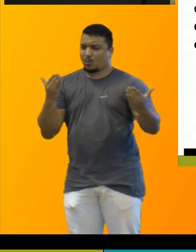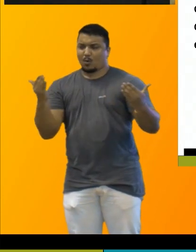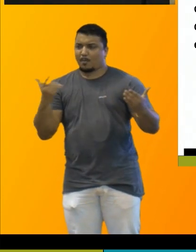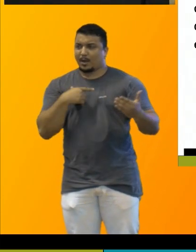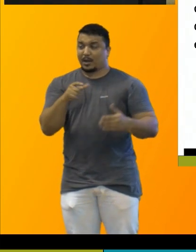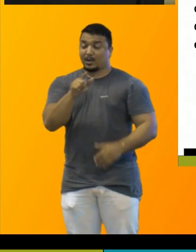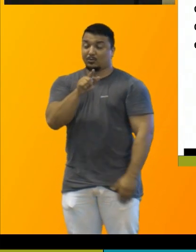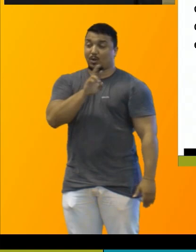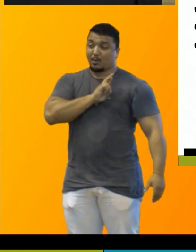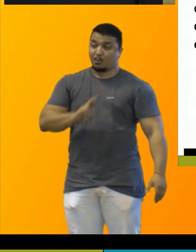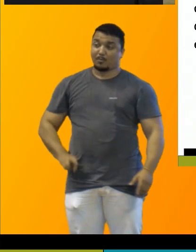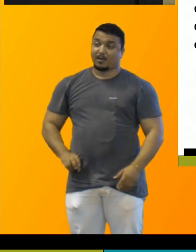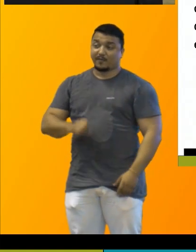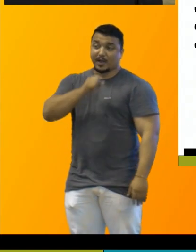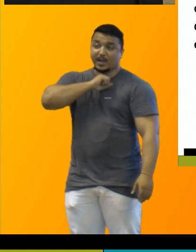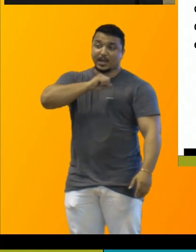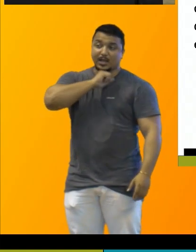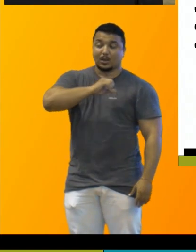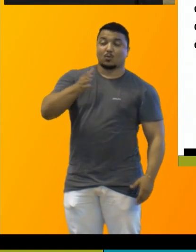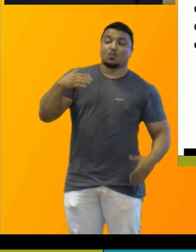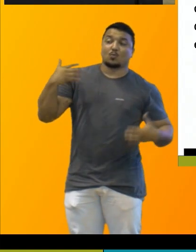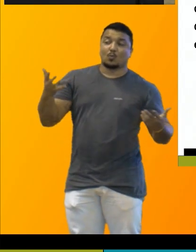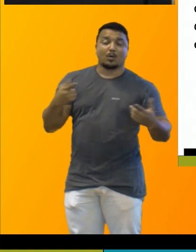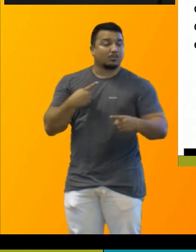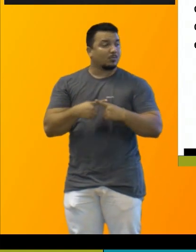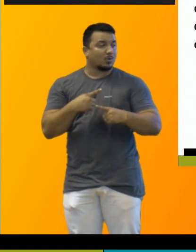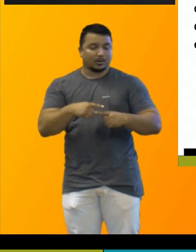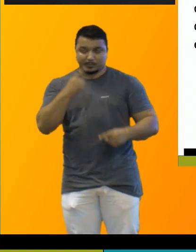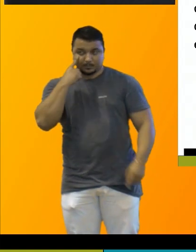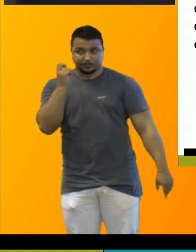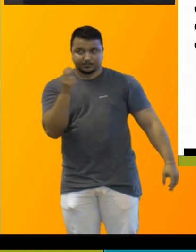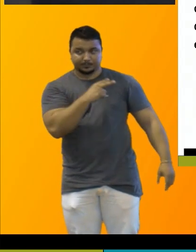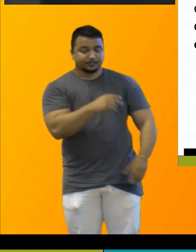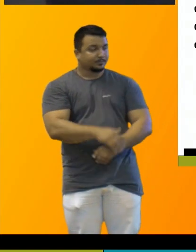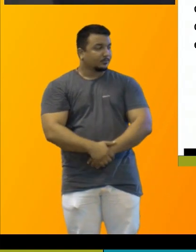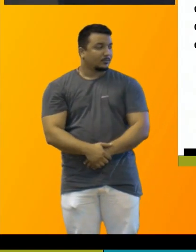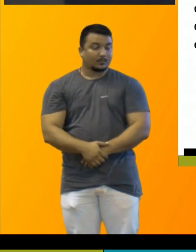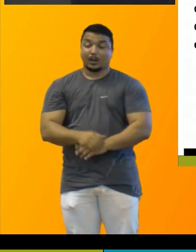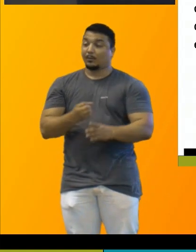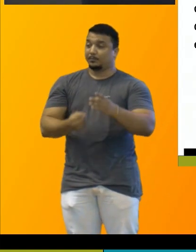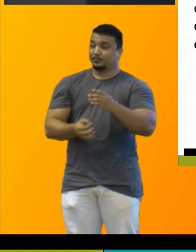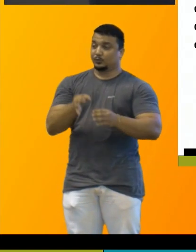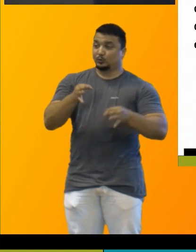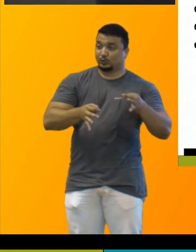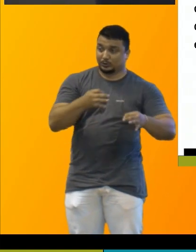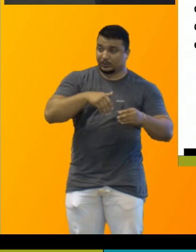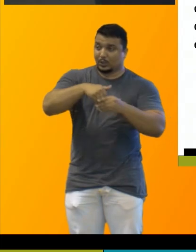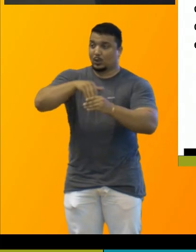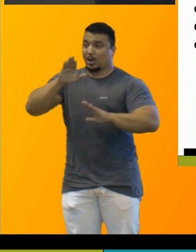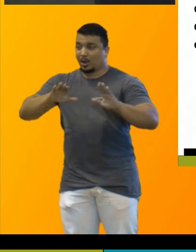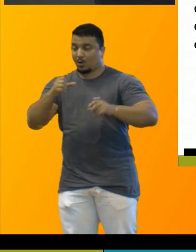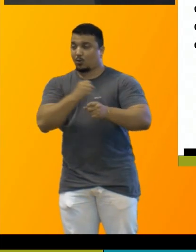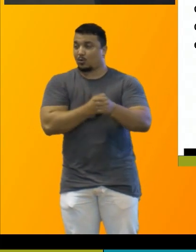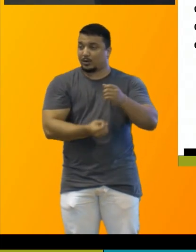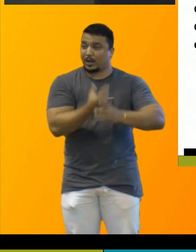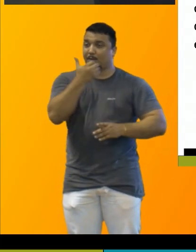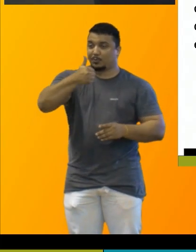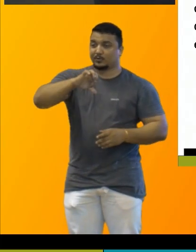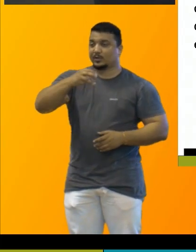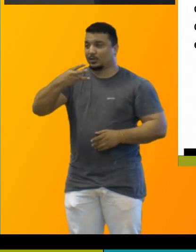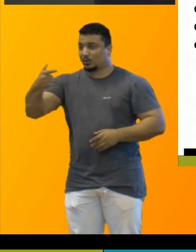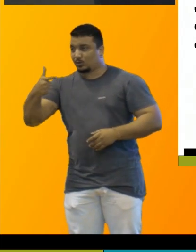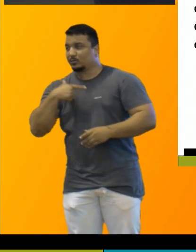República Velha? Bom, vamos ler a questão. A justiça eleitoral criada em 32 como parte de uma ampla reforma no